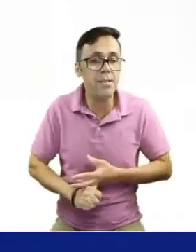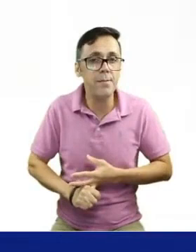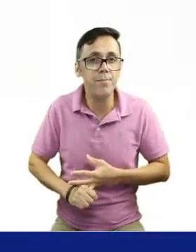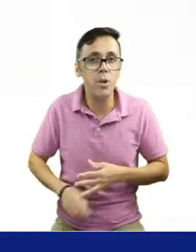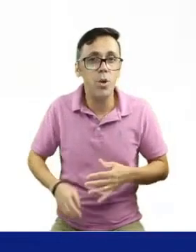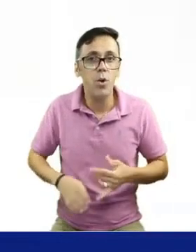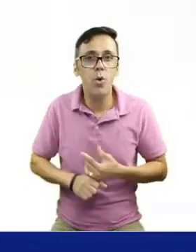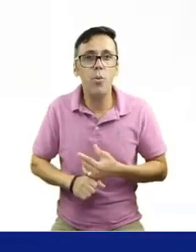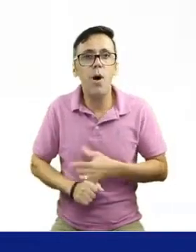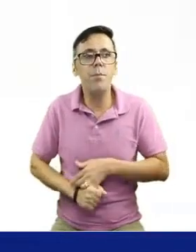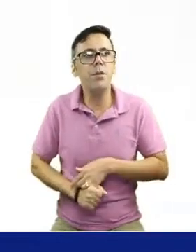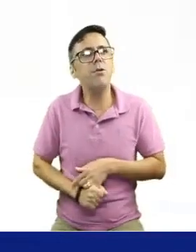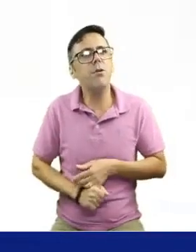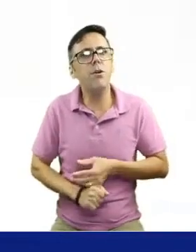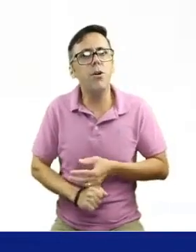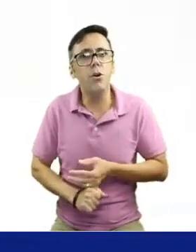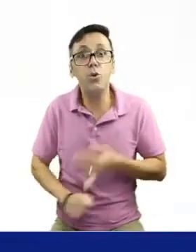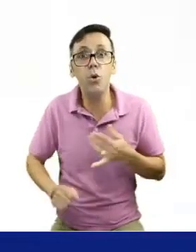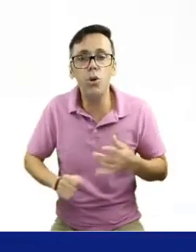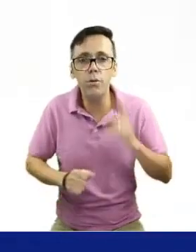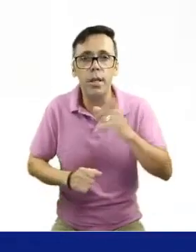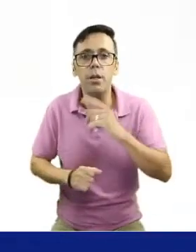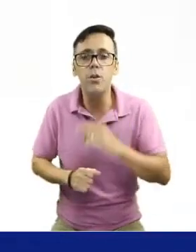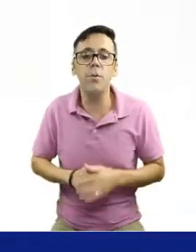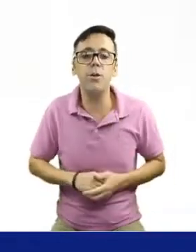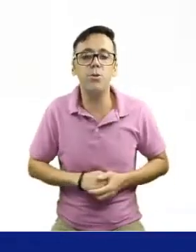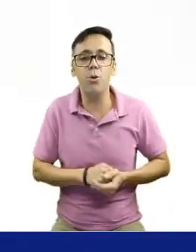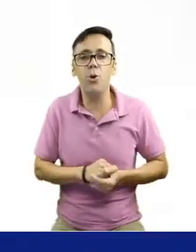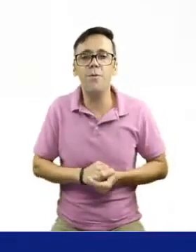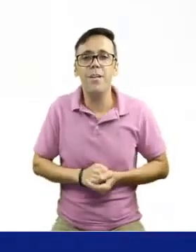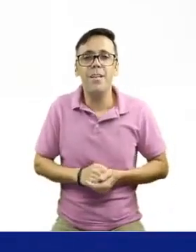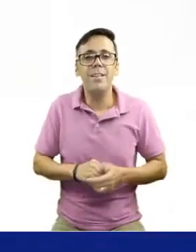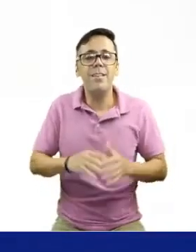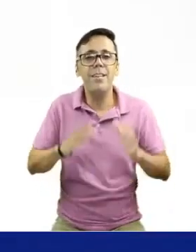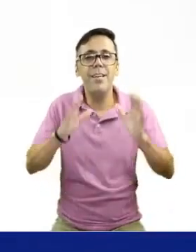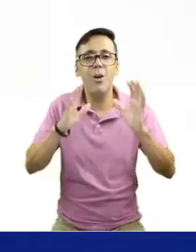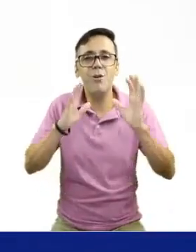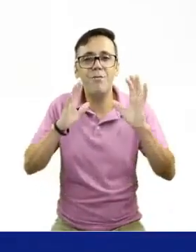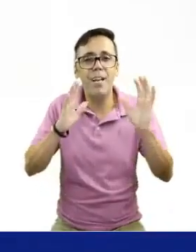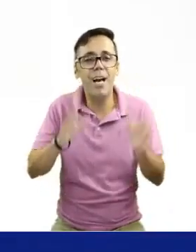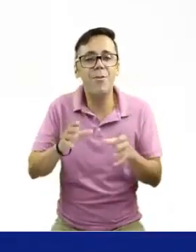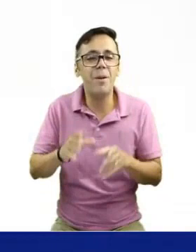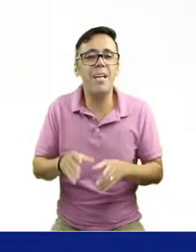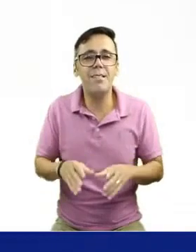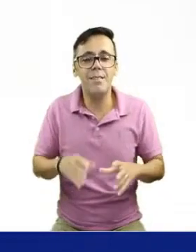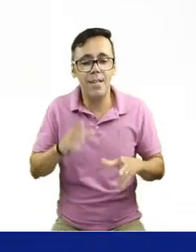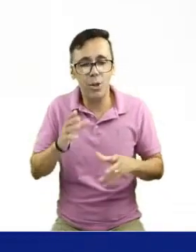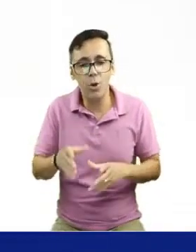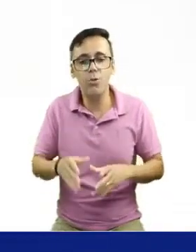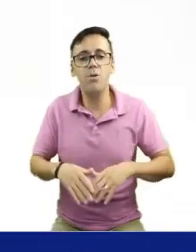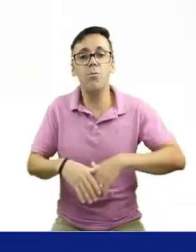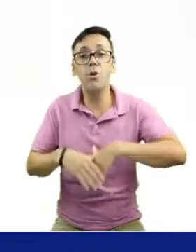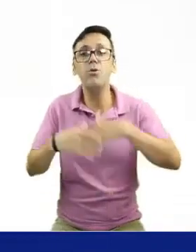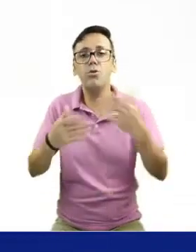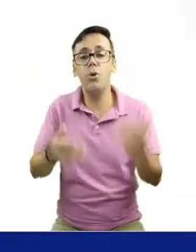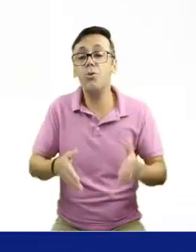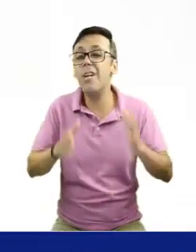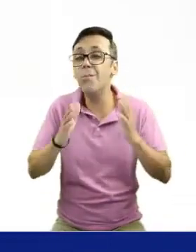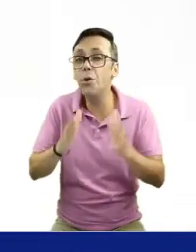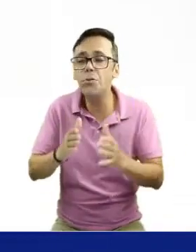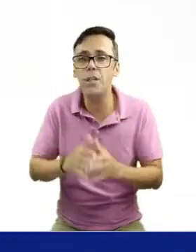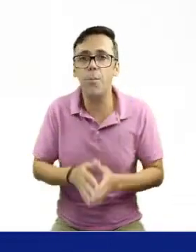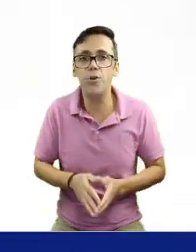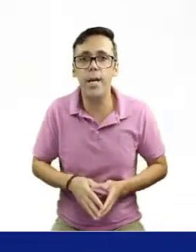Wesley o meu amigo Túlio tá aqui comigo Túlio e eu já falava para esses garotos e